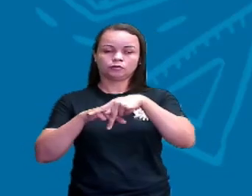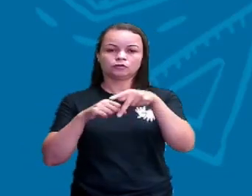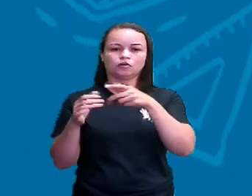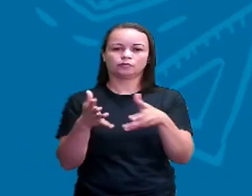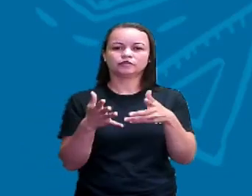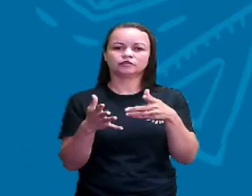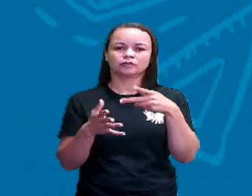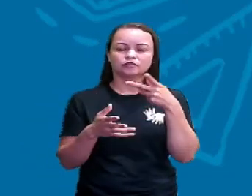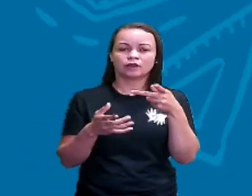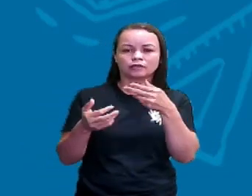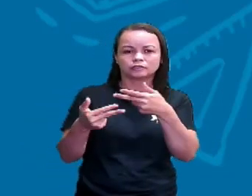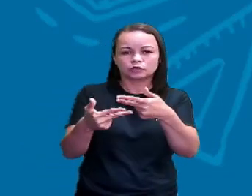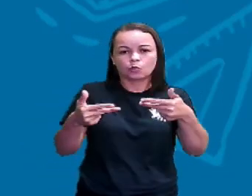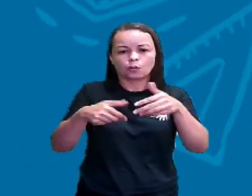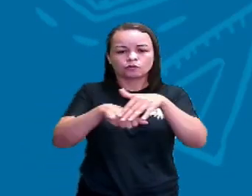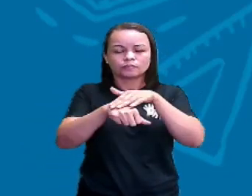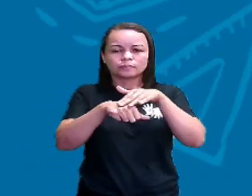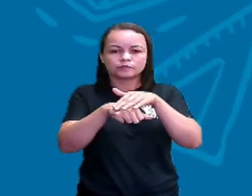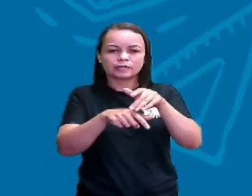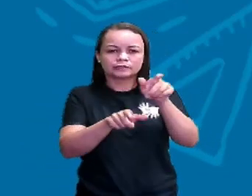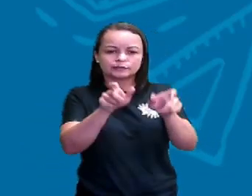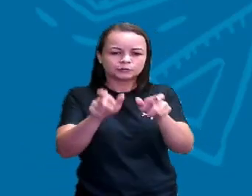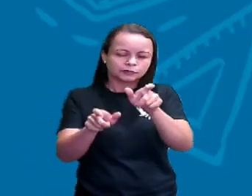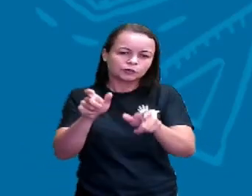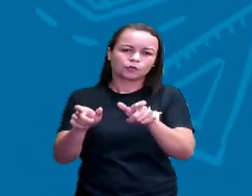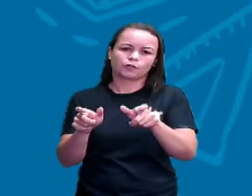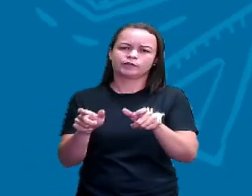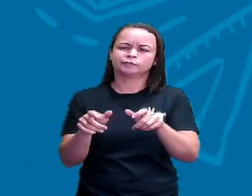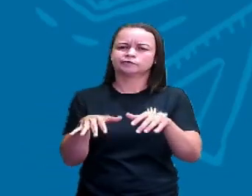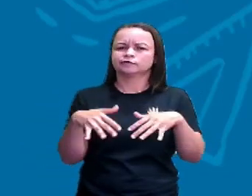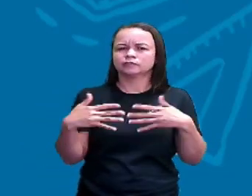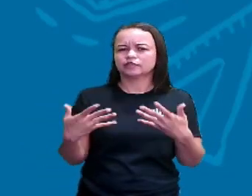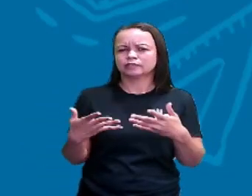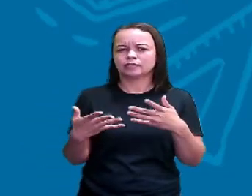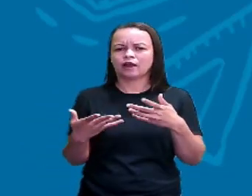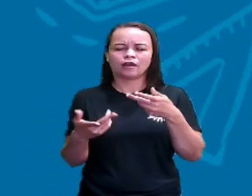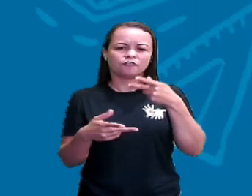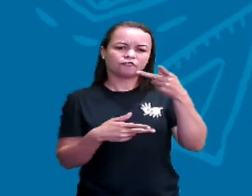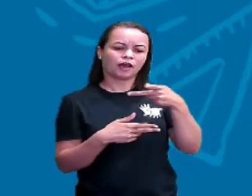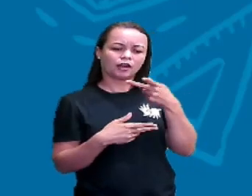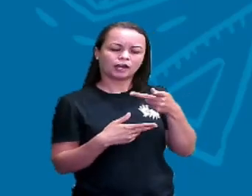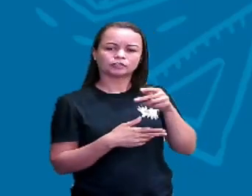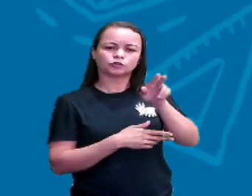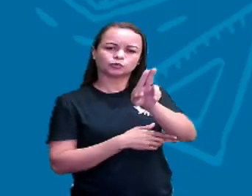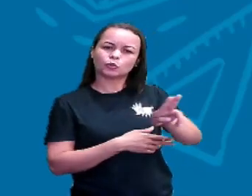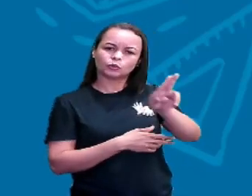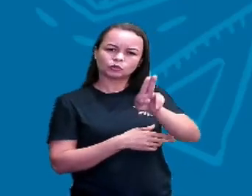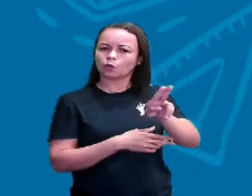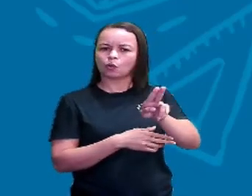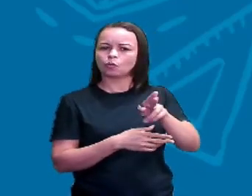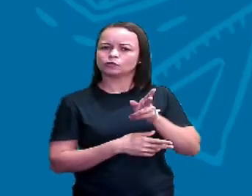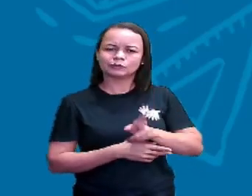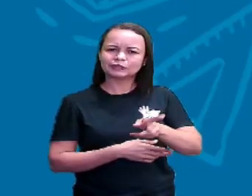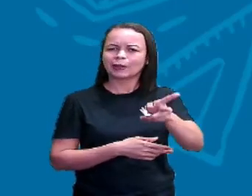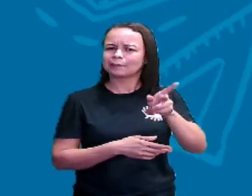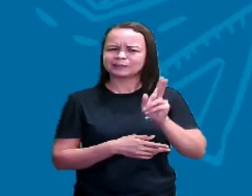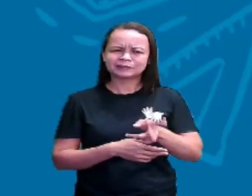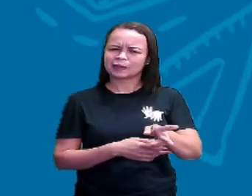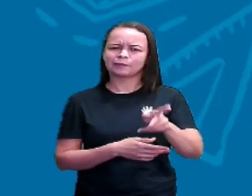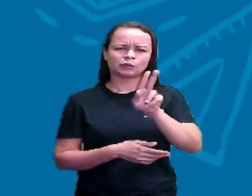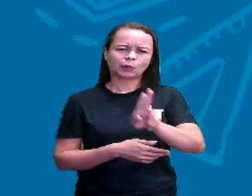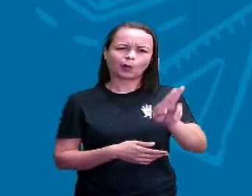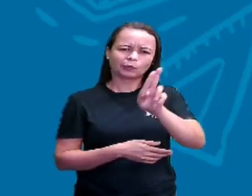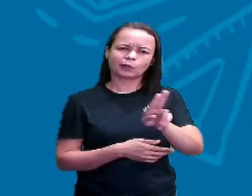a essas pessoas sem necessariamente estar falando o nome delas o tempo